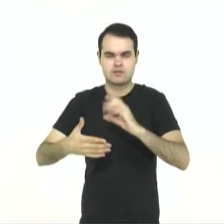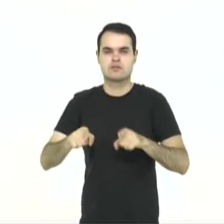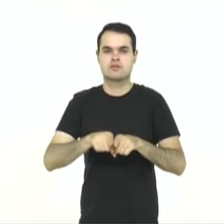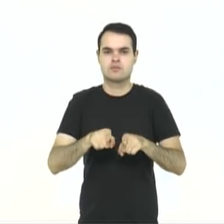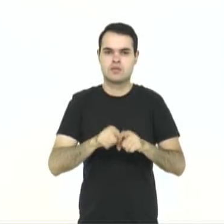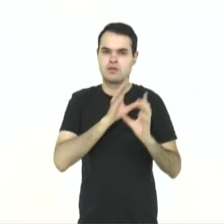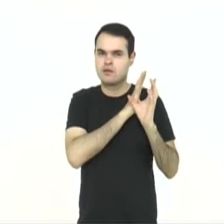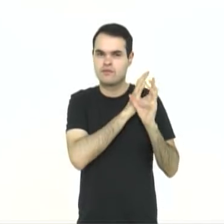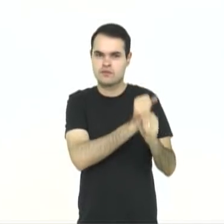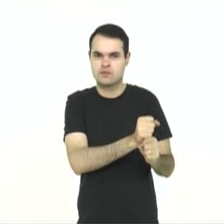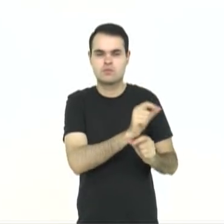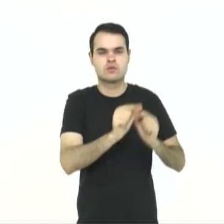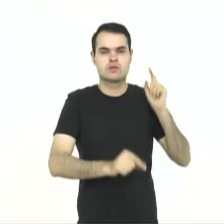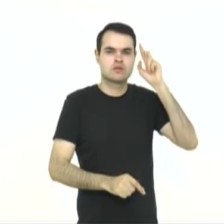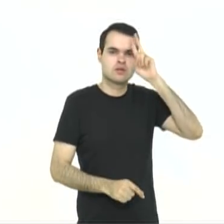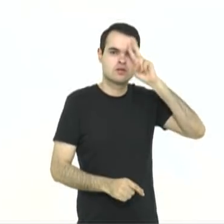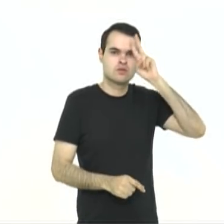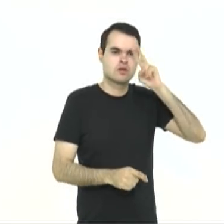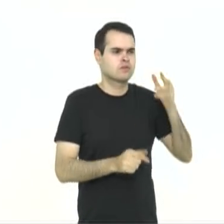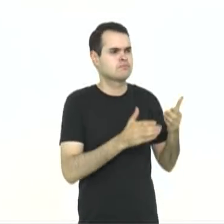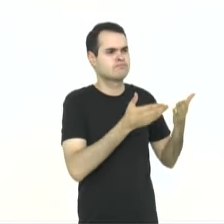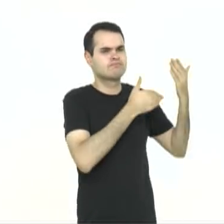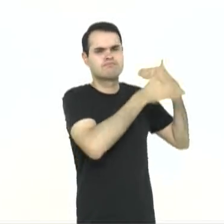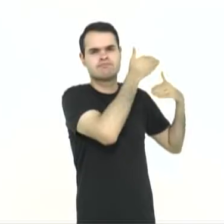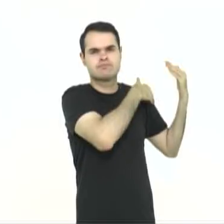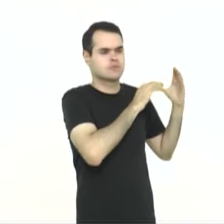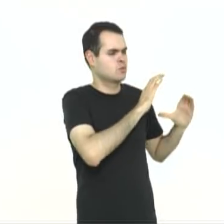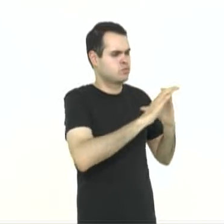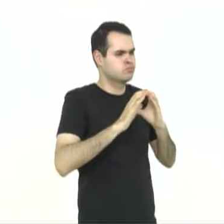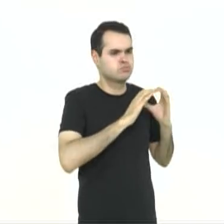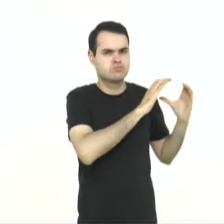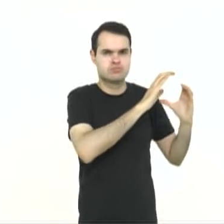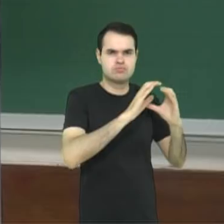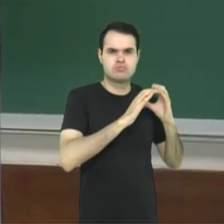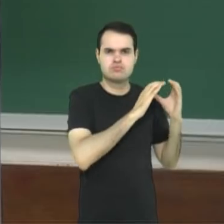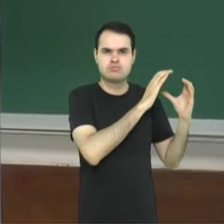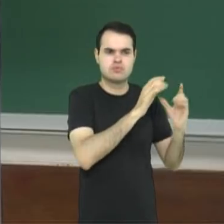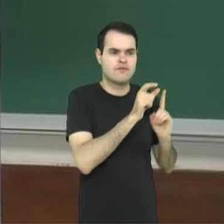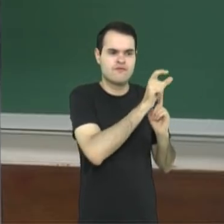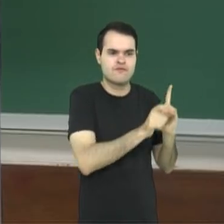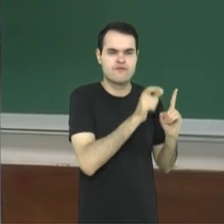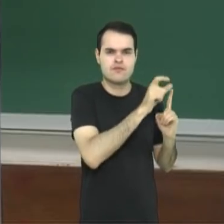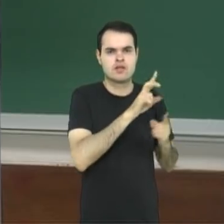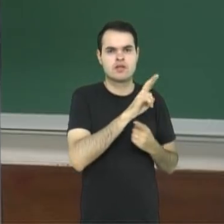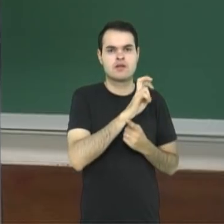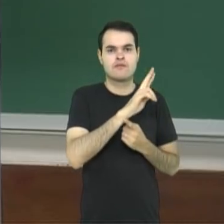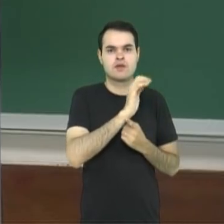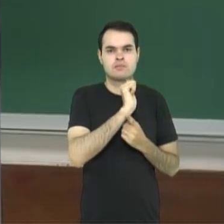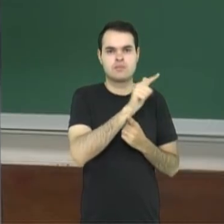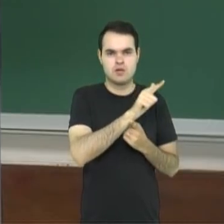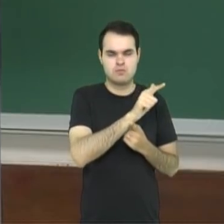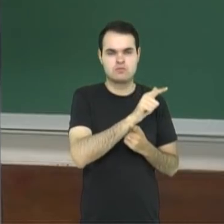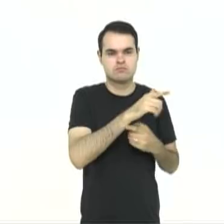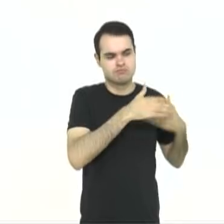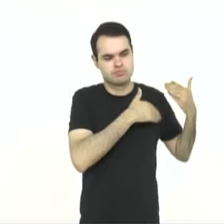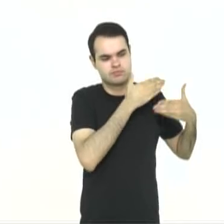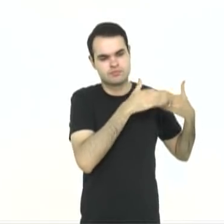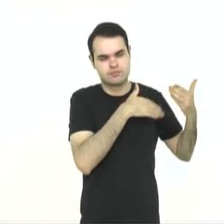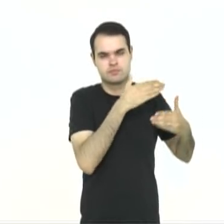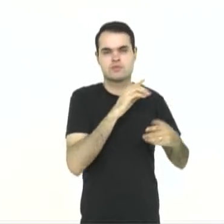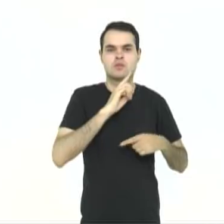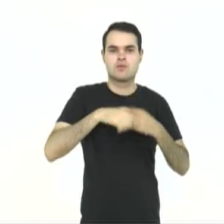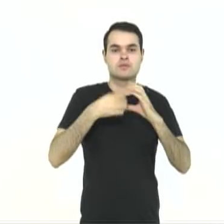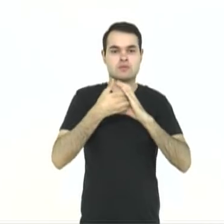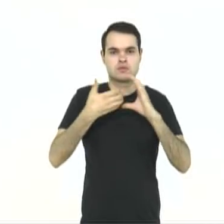revisão da história das primeiras interações verbais humanas, como que ocorreram, a evolução das cartas ao longo do tempo, conhecemos